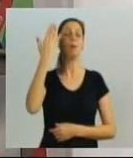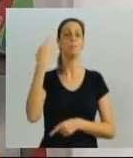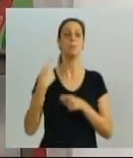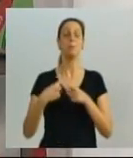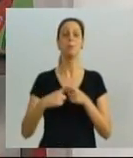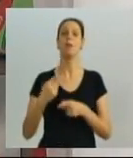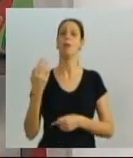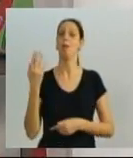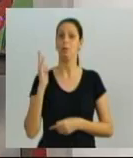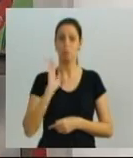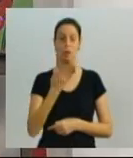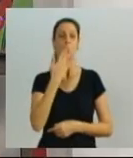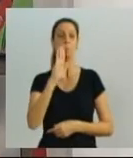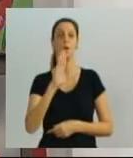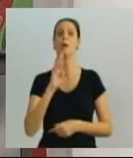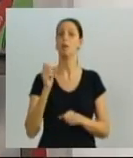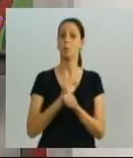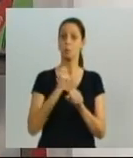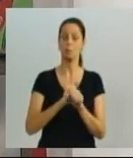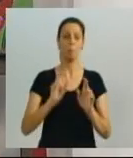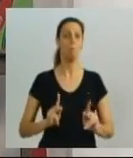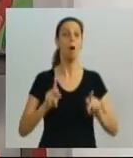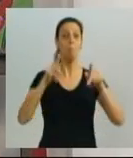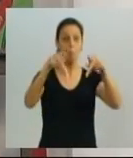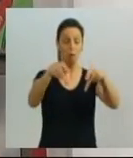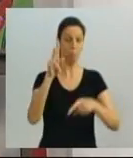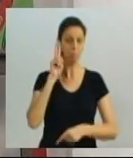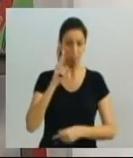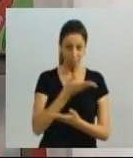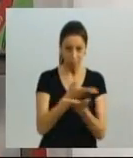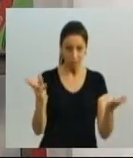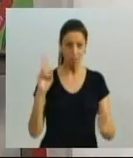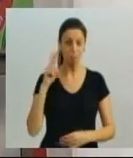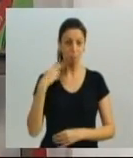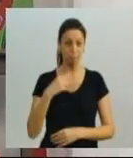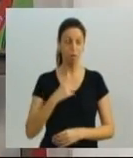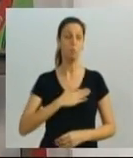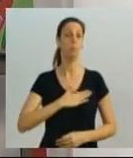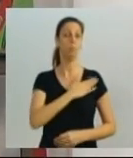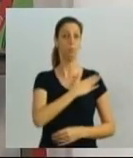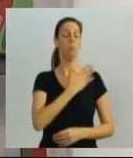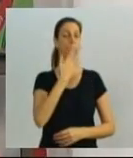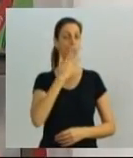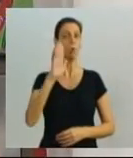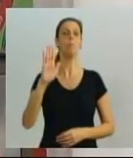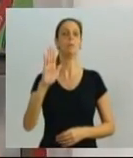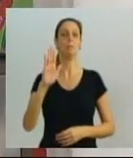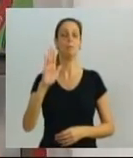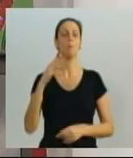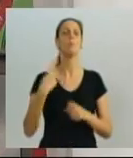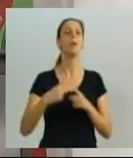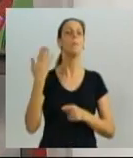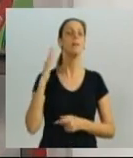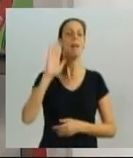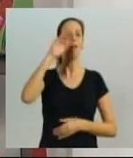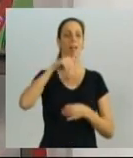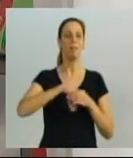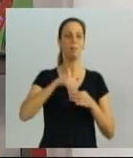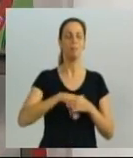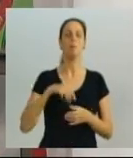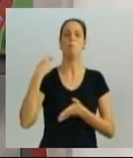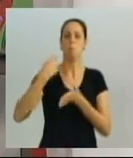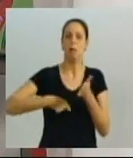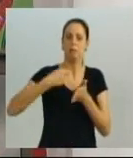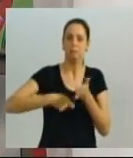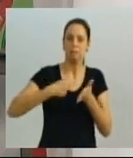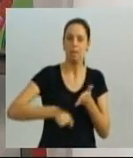uma ponte aqui, vereadores, lembram? O prefeito Napoleão, quando candidato, fez uma batalha